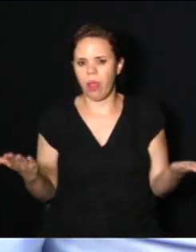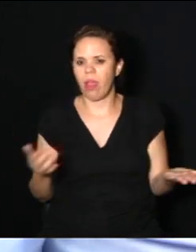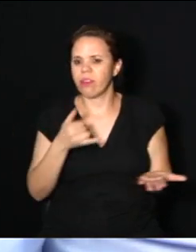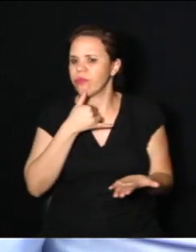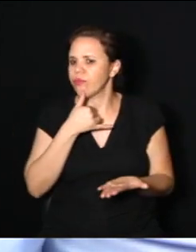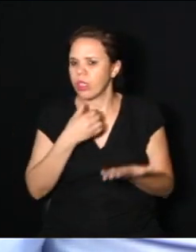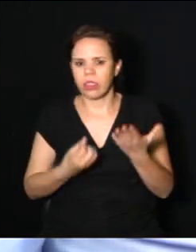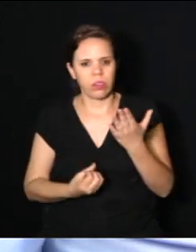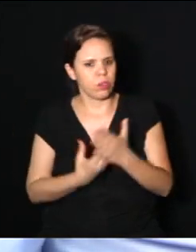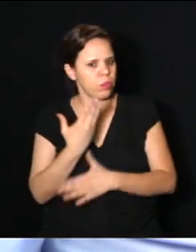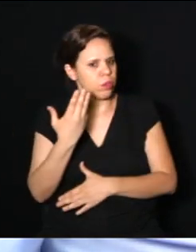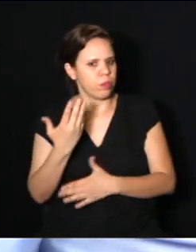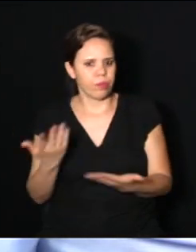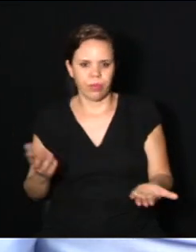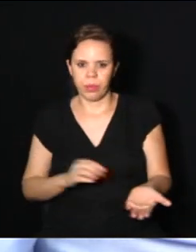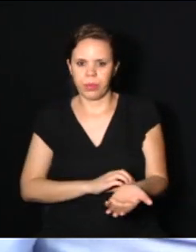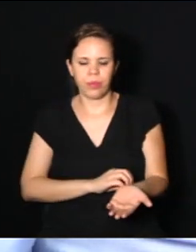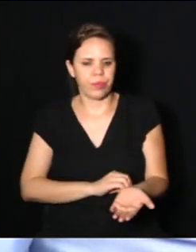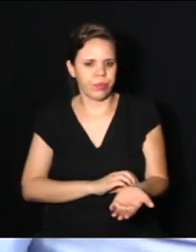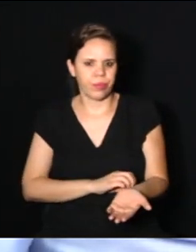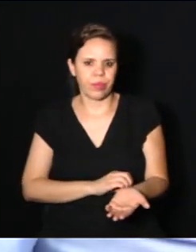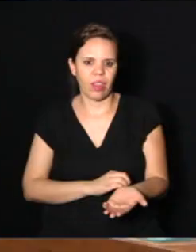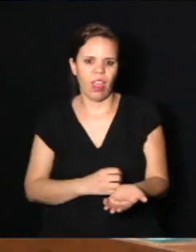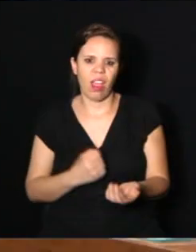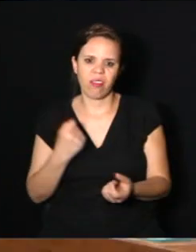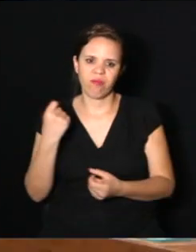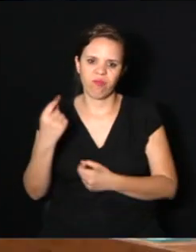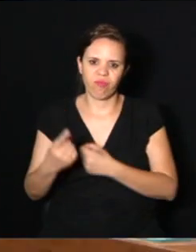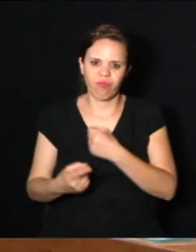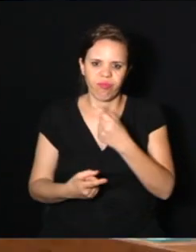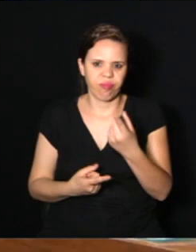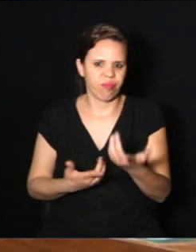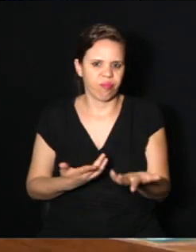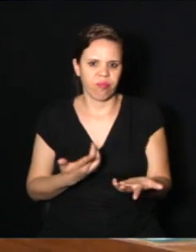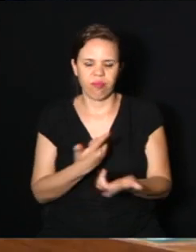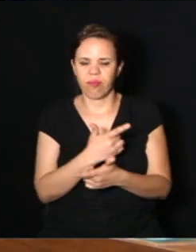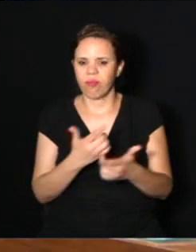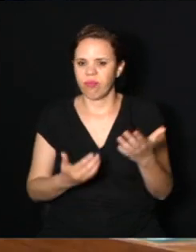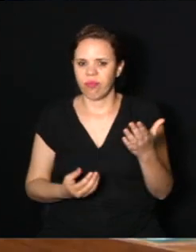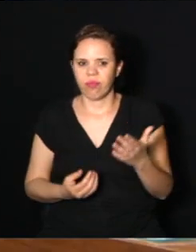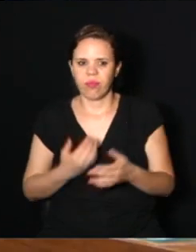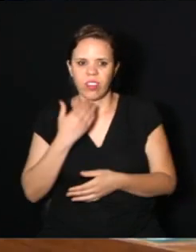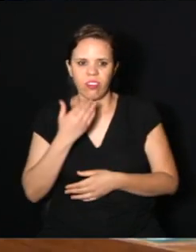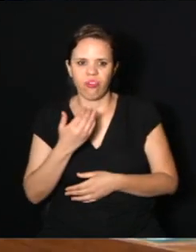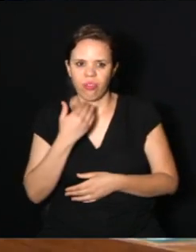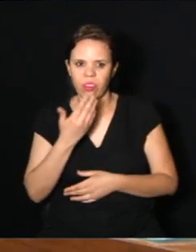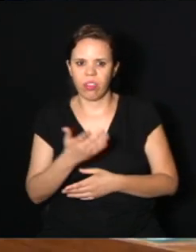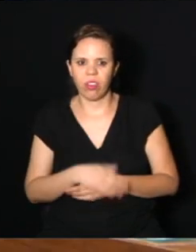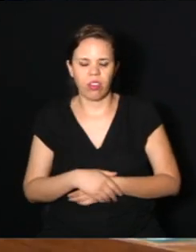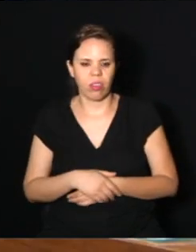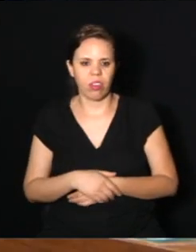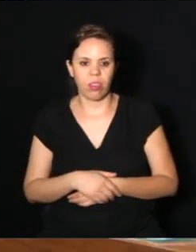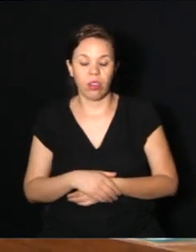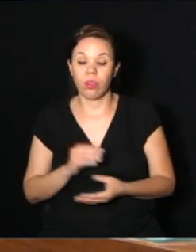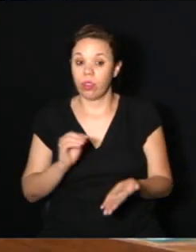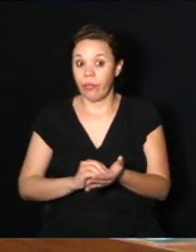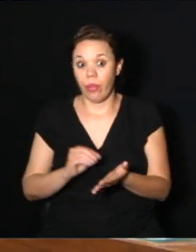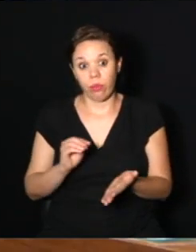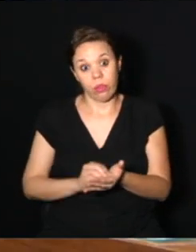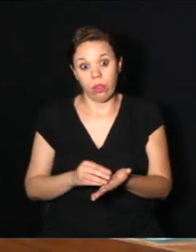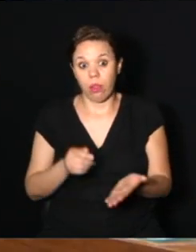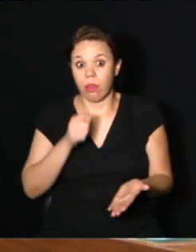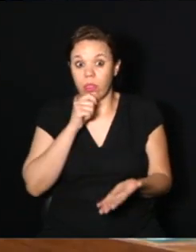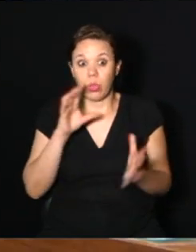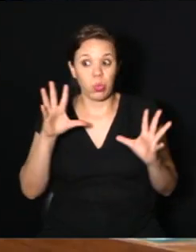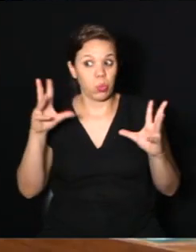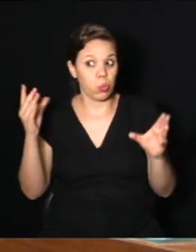esse cumprimento ele se dá de forma parcial, de forma insatisfatória, não há uma desassistência completa, de fato, né? Não